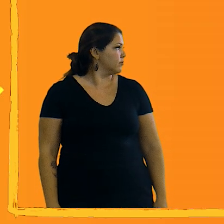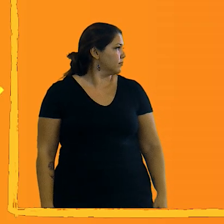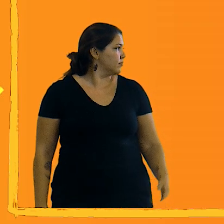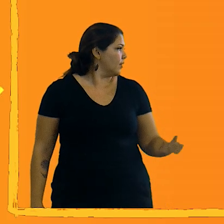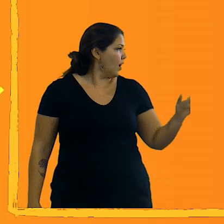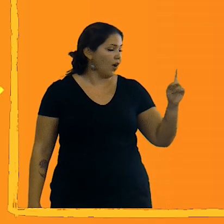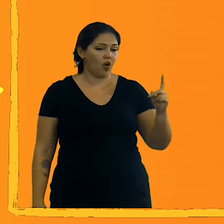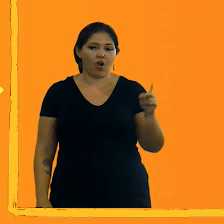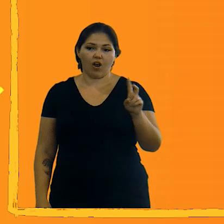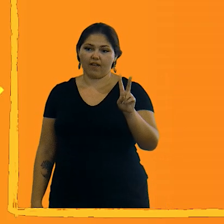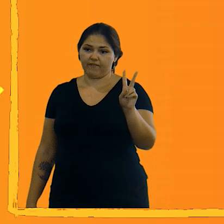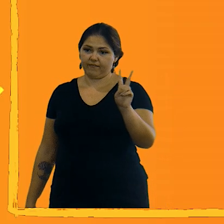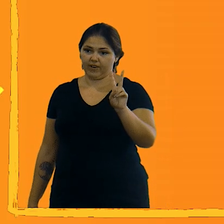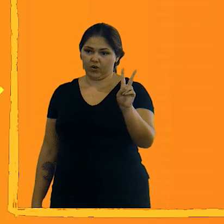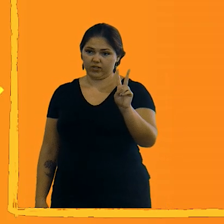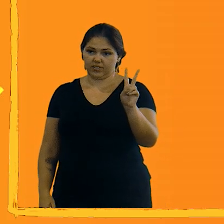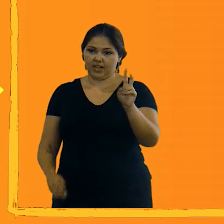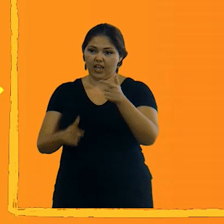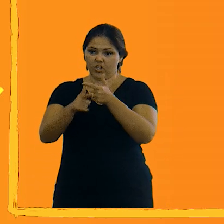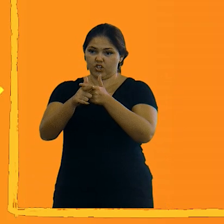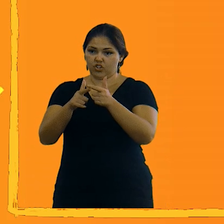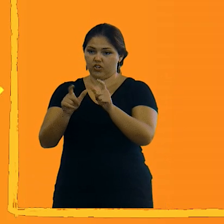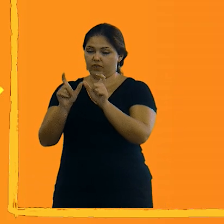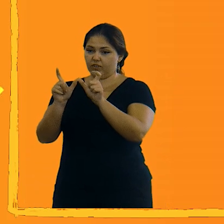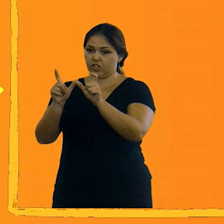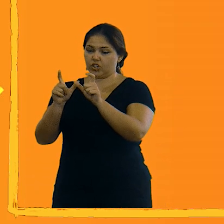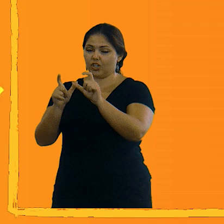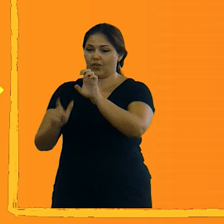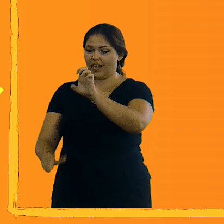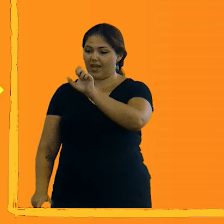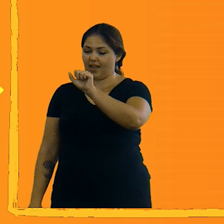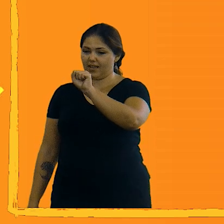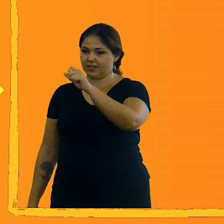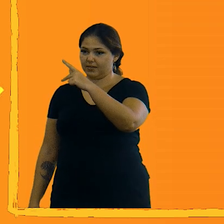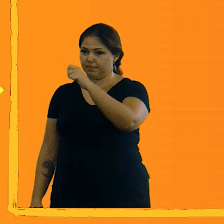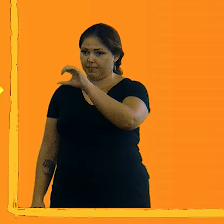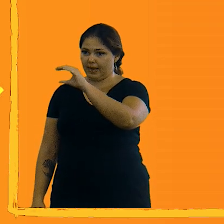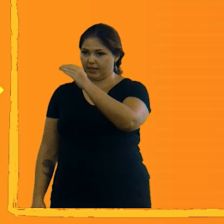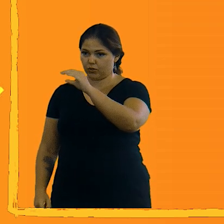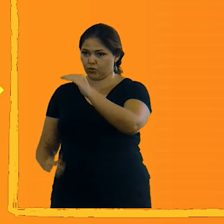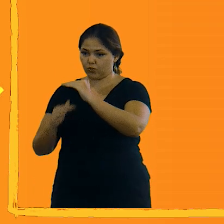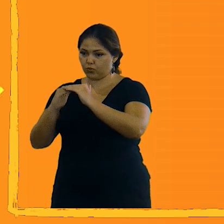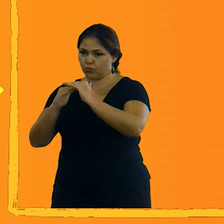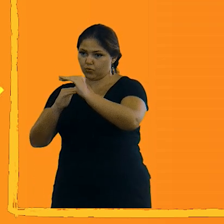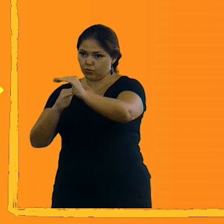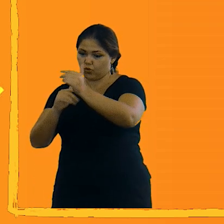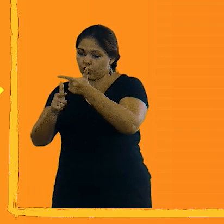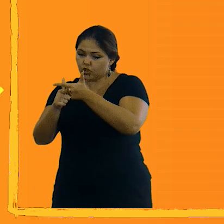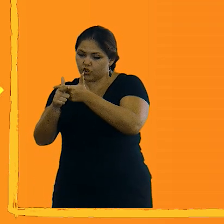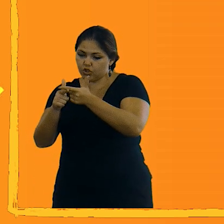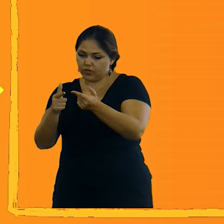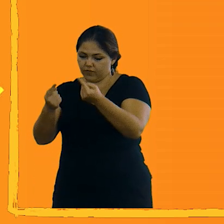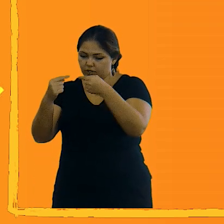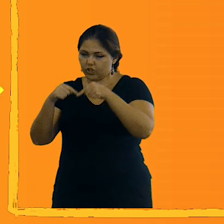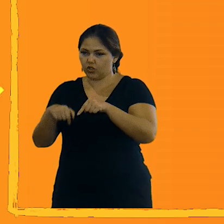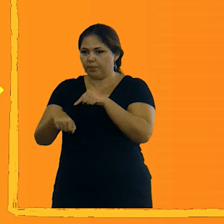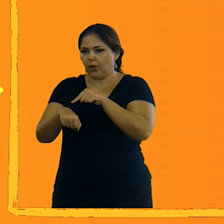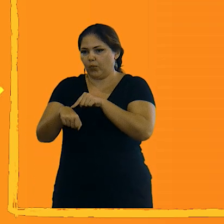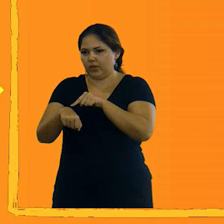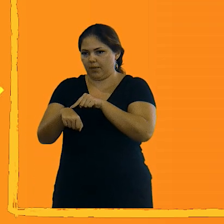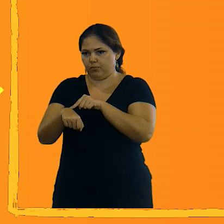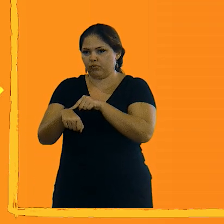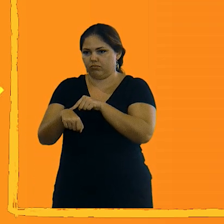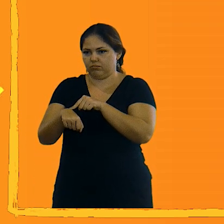pelo tempo com uma velocidade constante e escala comprimento do mapa pelo comprimento real se eu tenho uma